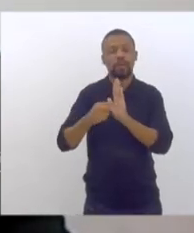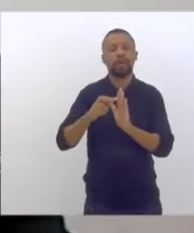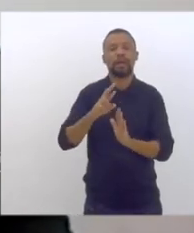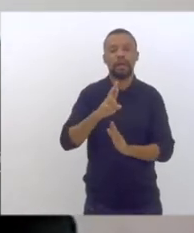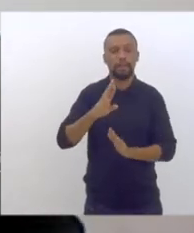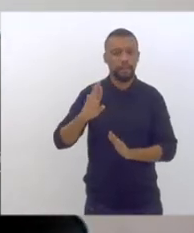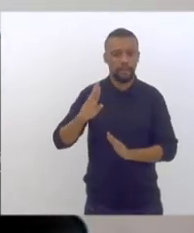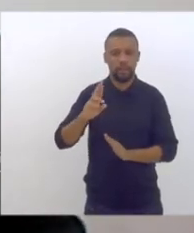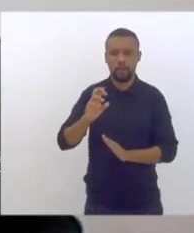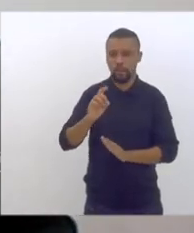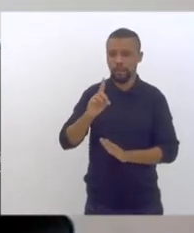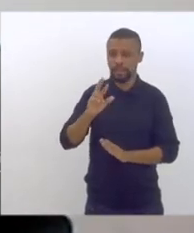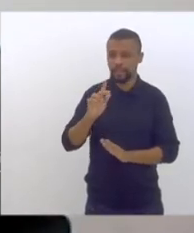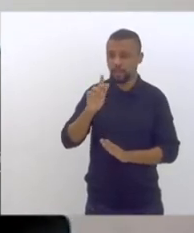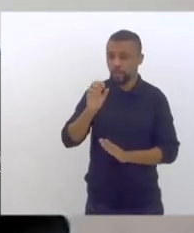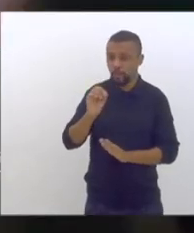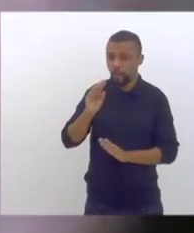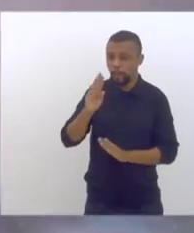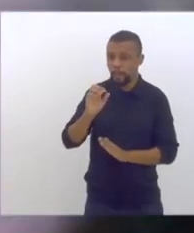Rodrigo parcelar é